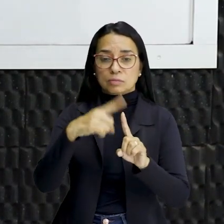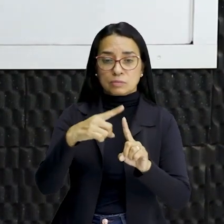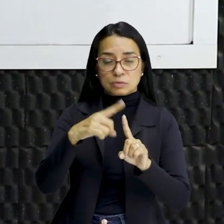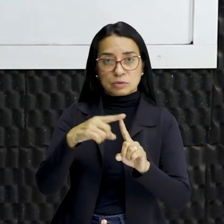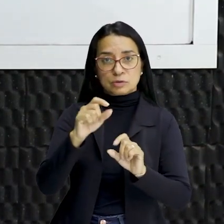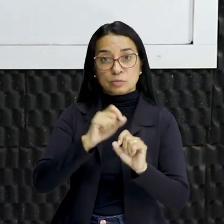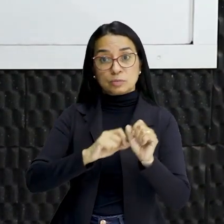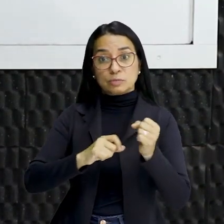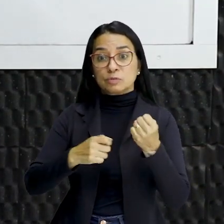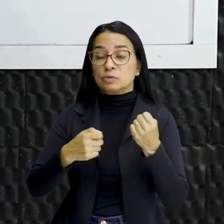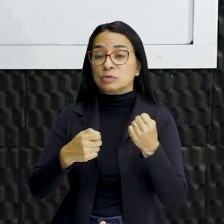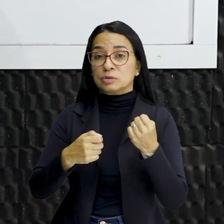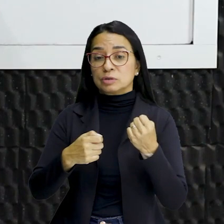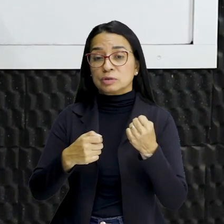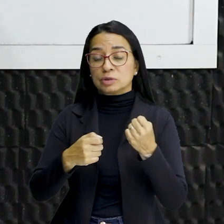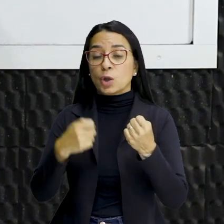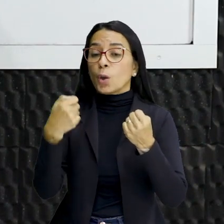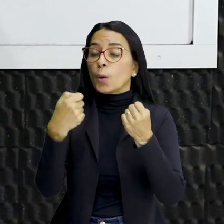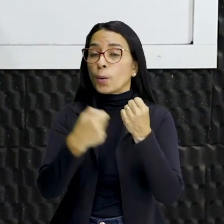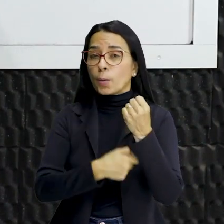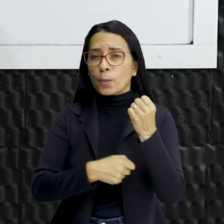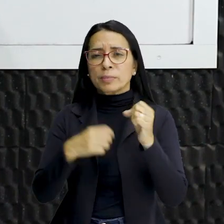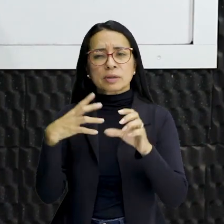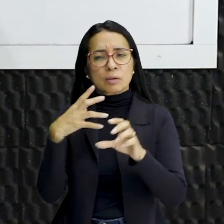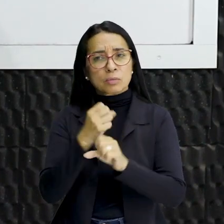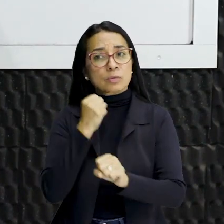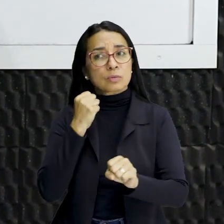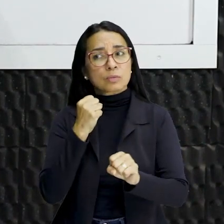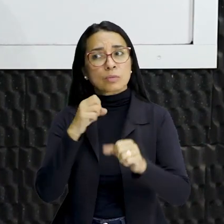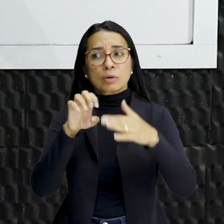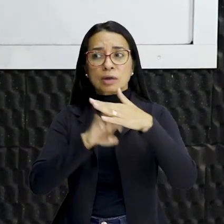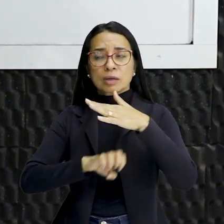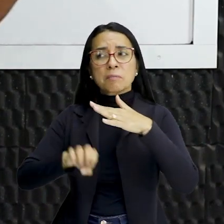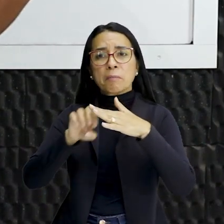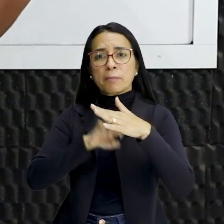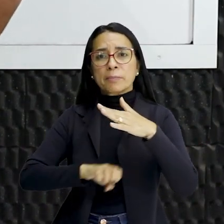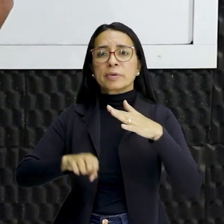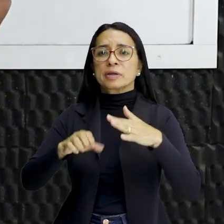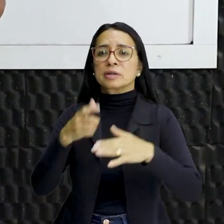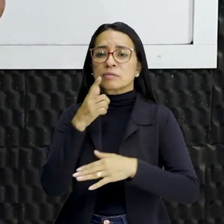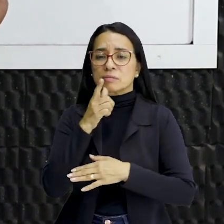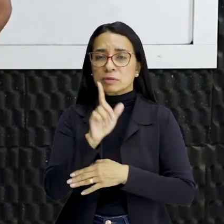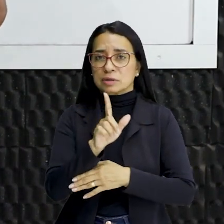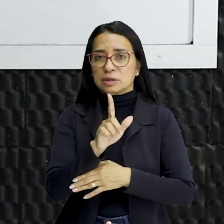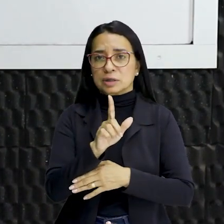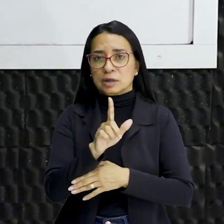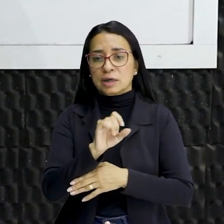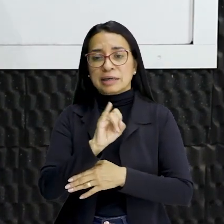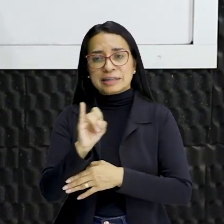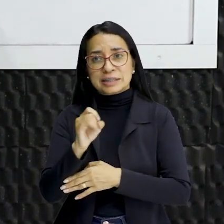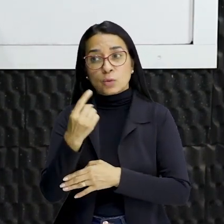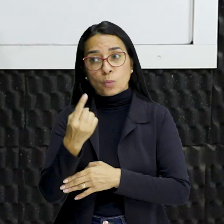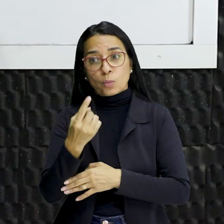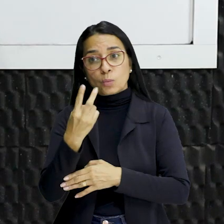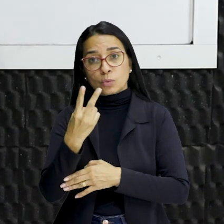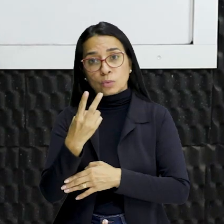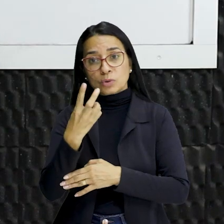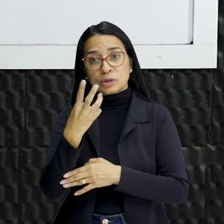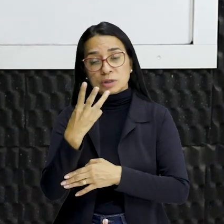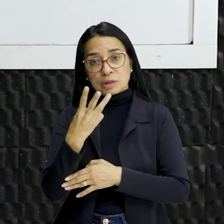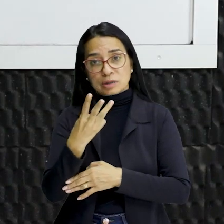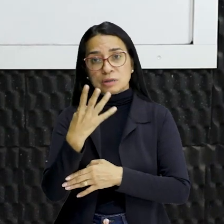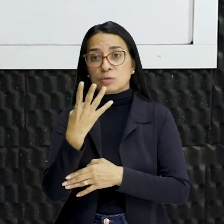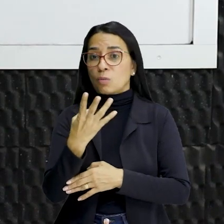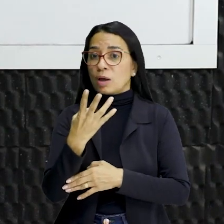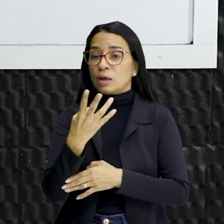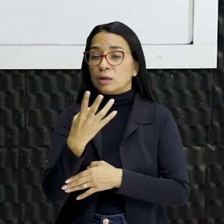qual o tipo de comissão né Essa empresa vai ganhar se é tipo 1 7 tipo 2